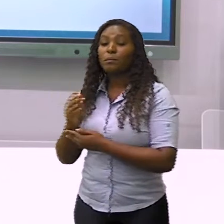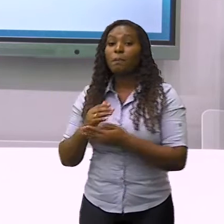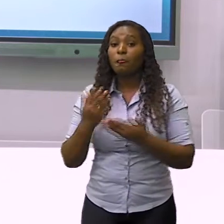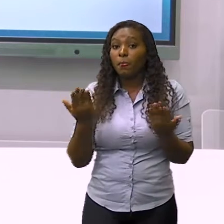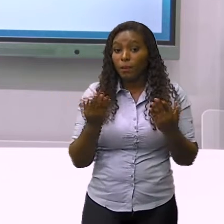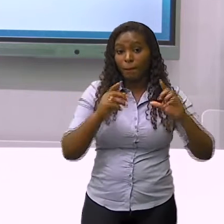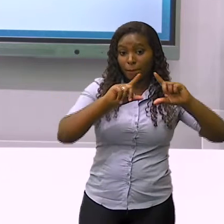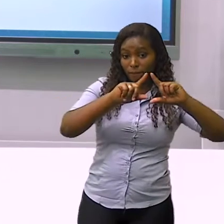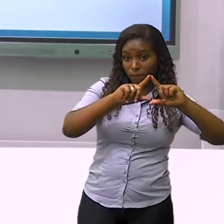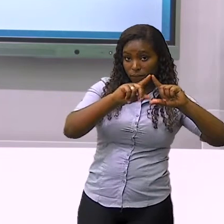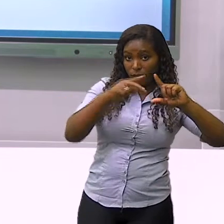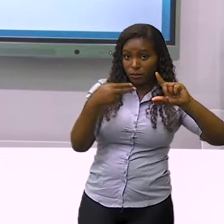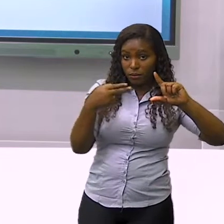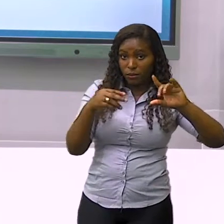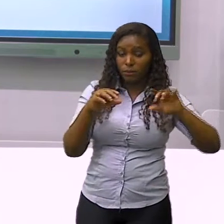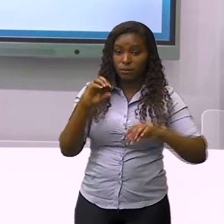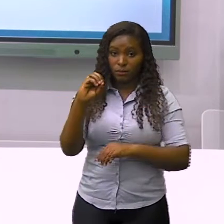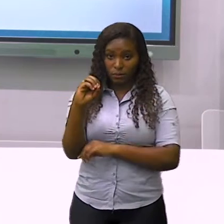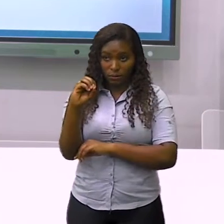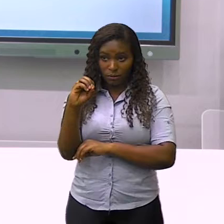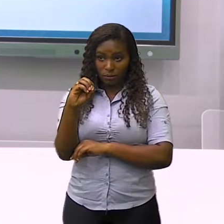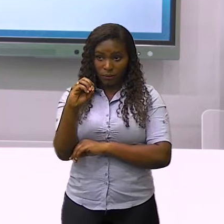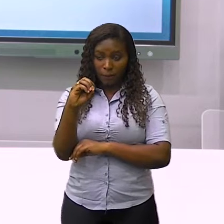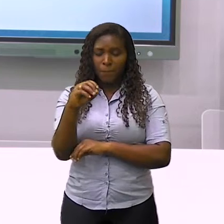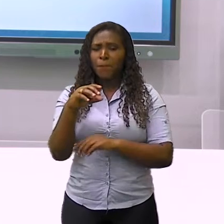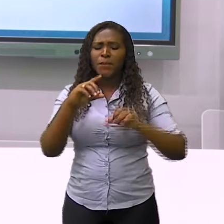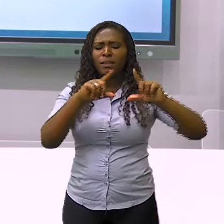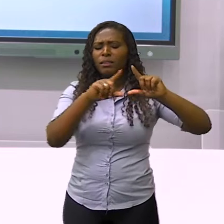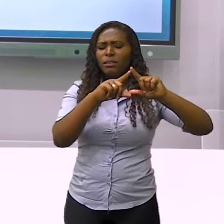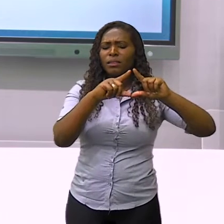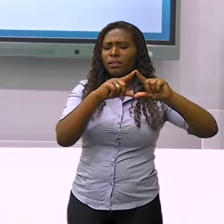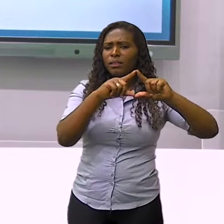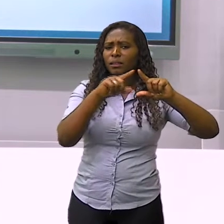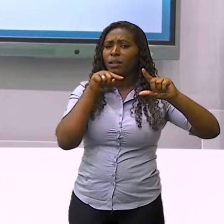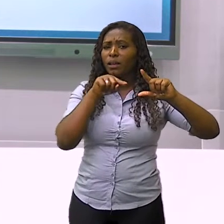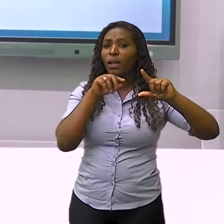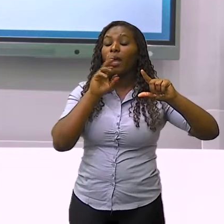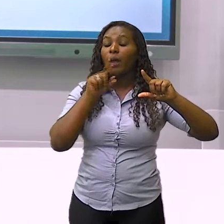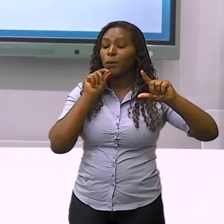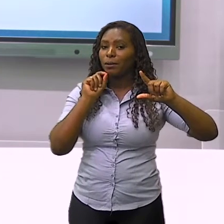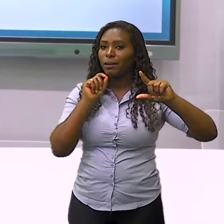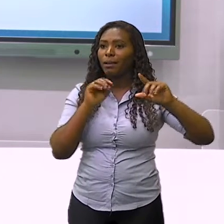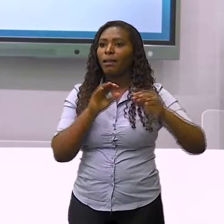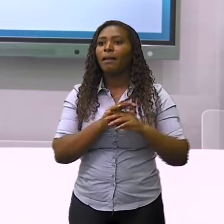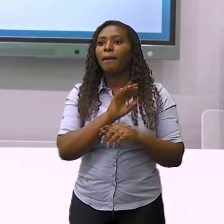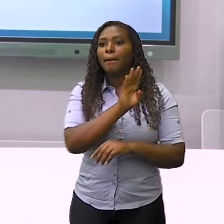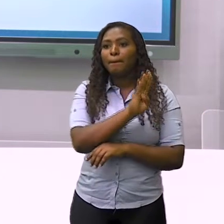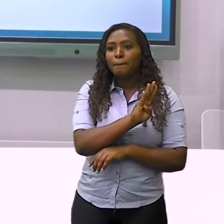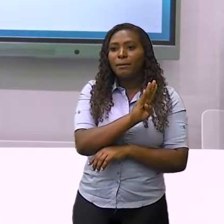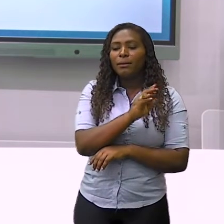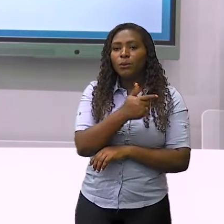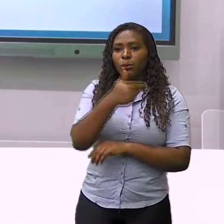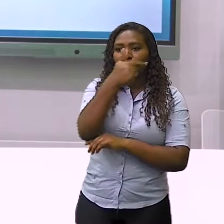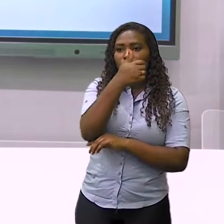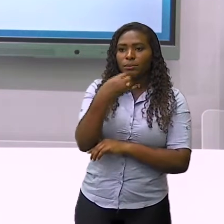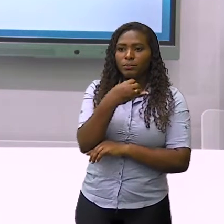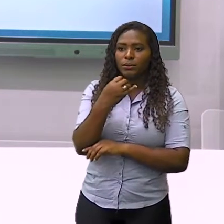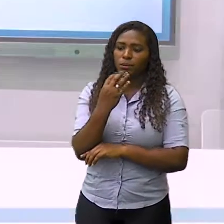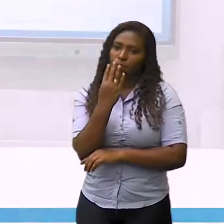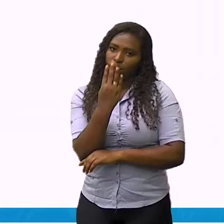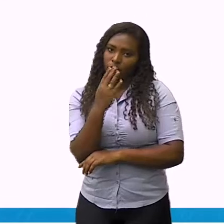x1 e nem o x2. Muito bem, olha só, e a solução